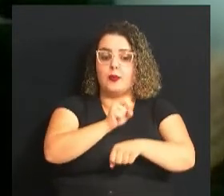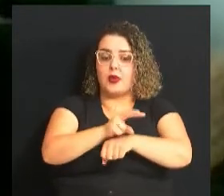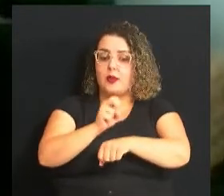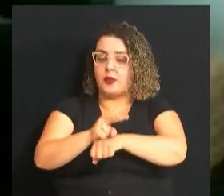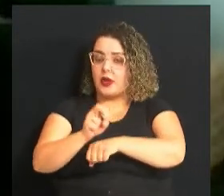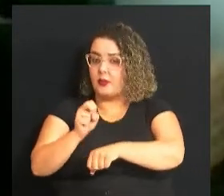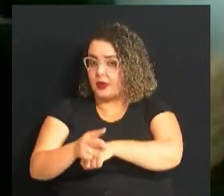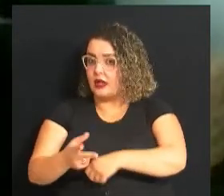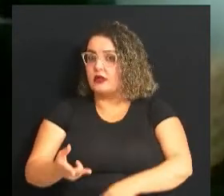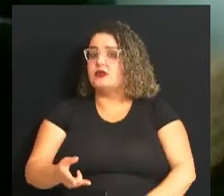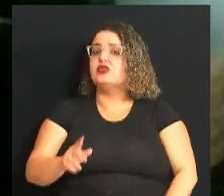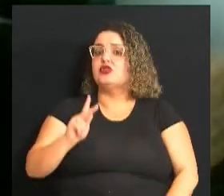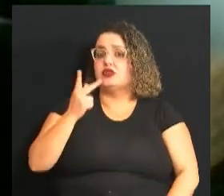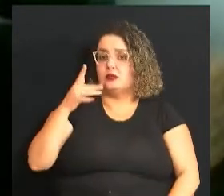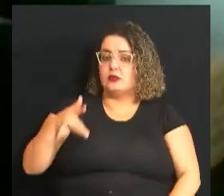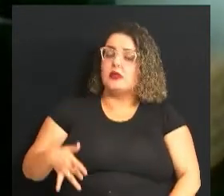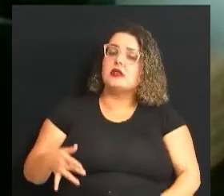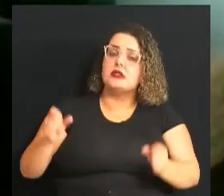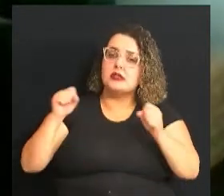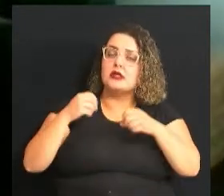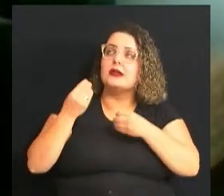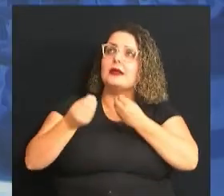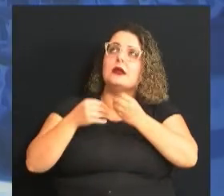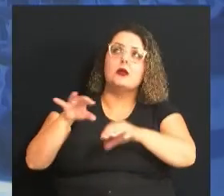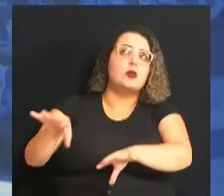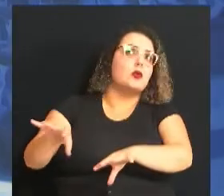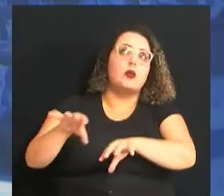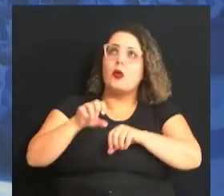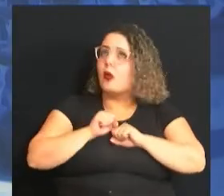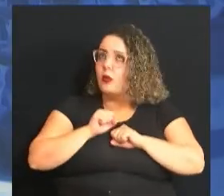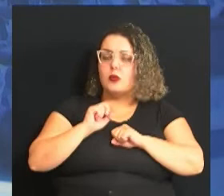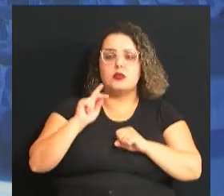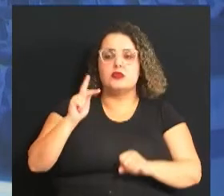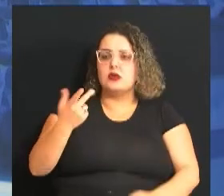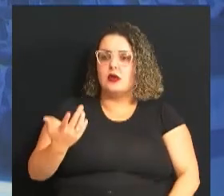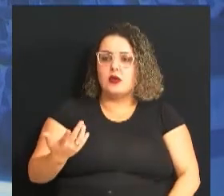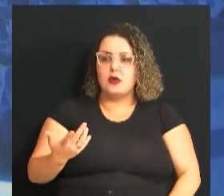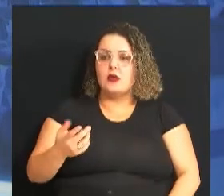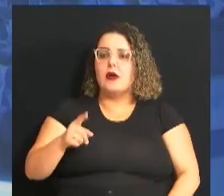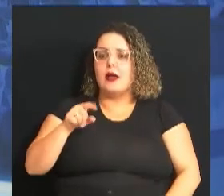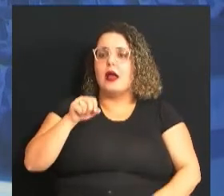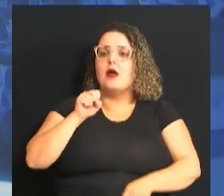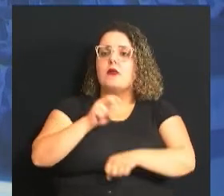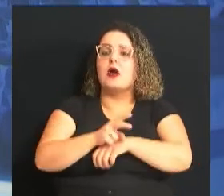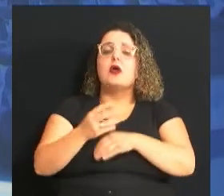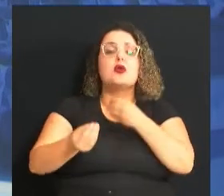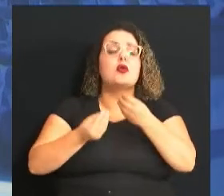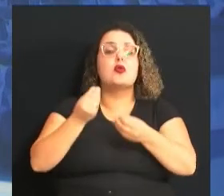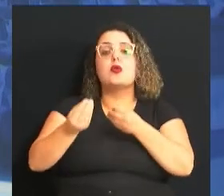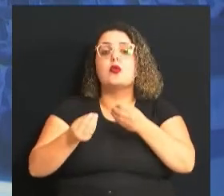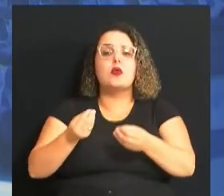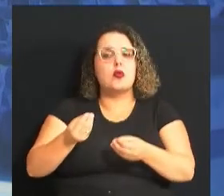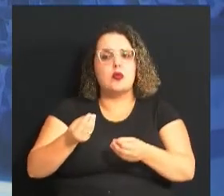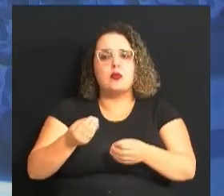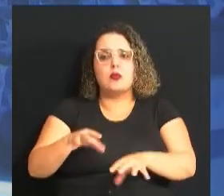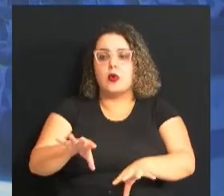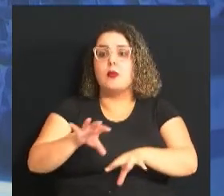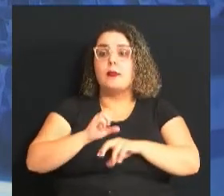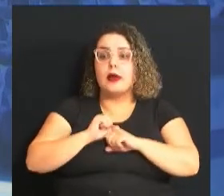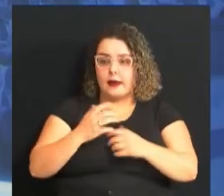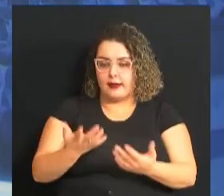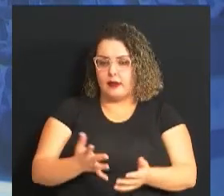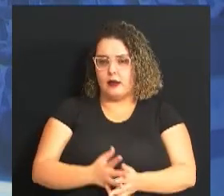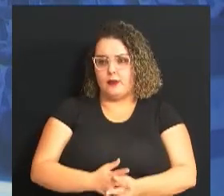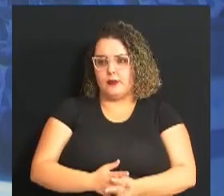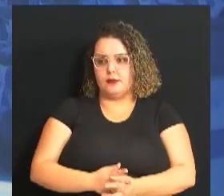sim. Como que se pega a hepatite, né? É um vírus e como que a pessoa chega a contrair?